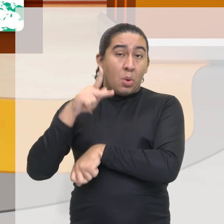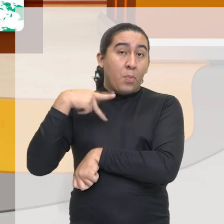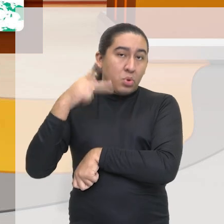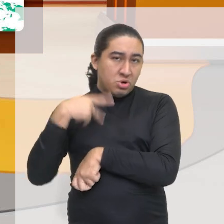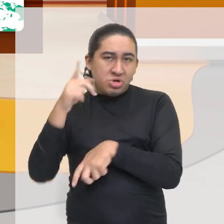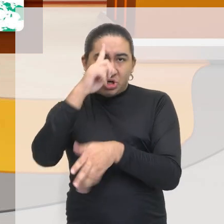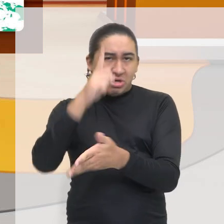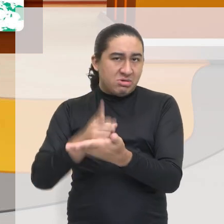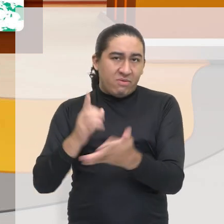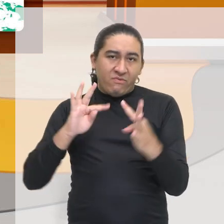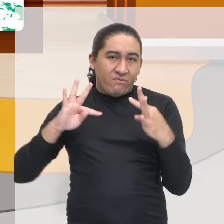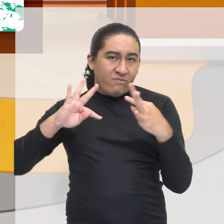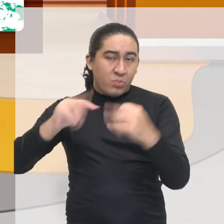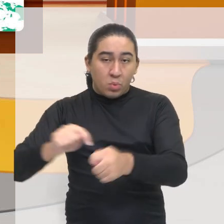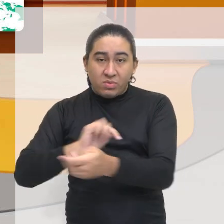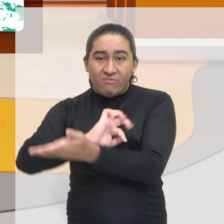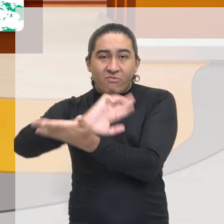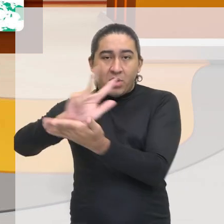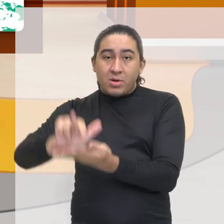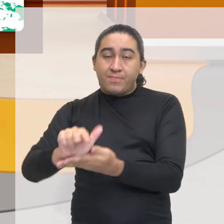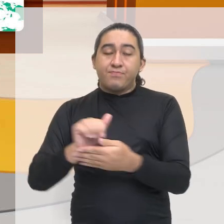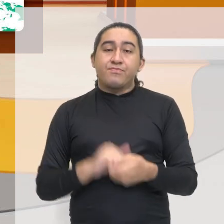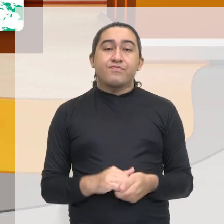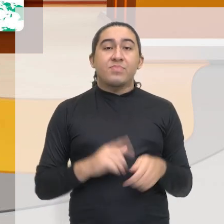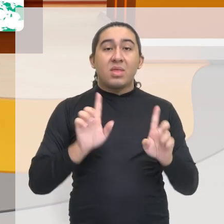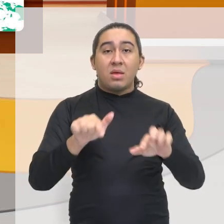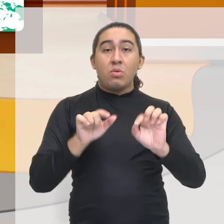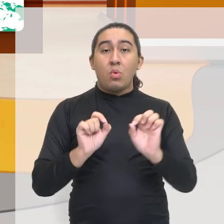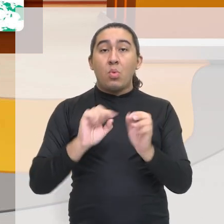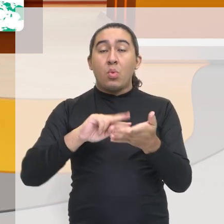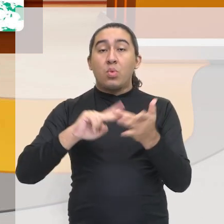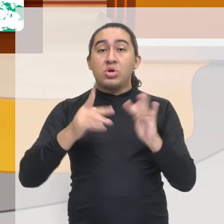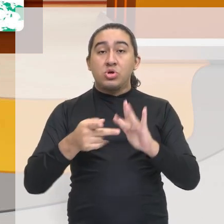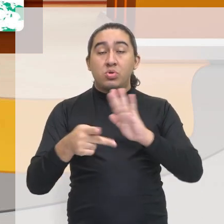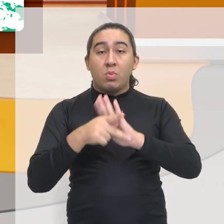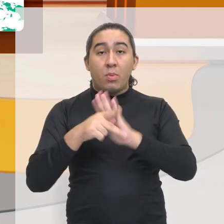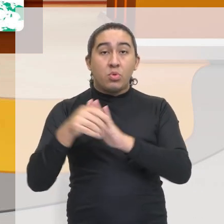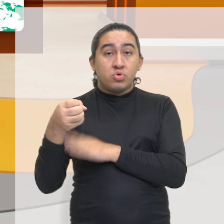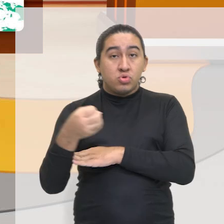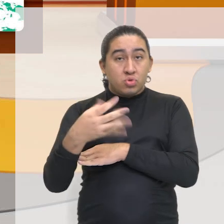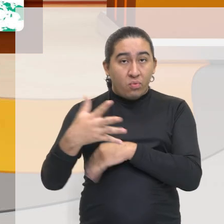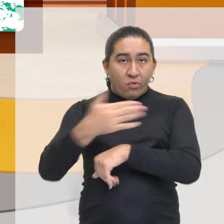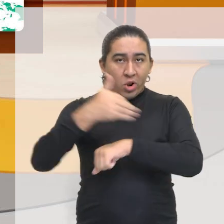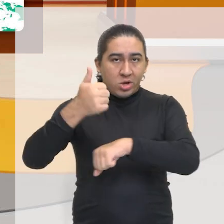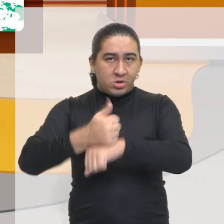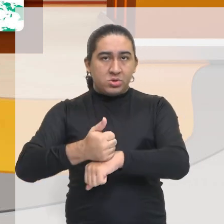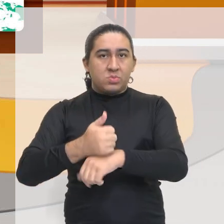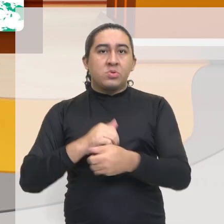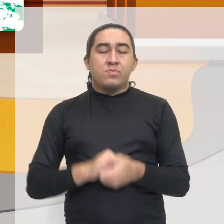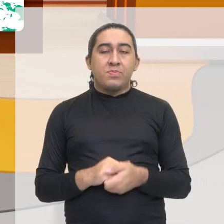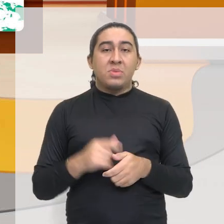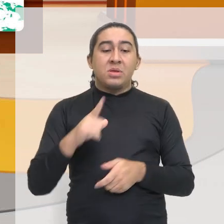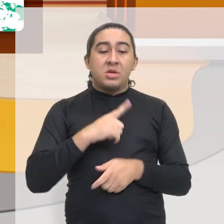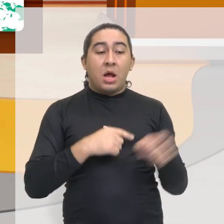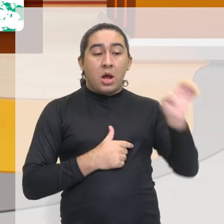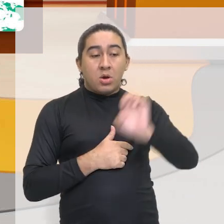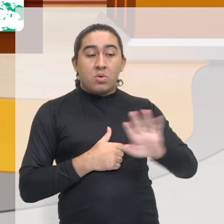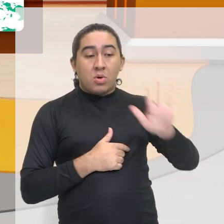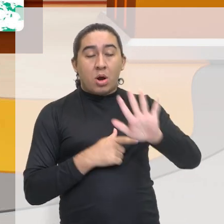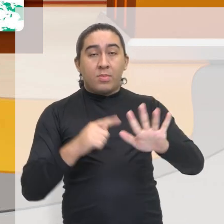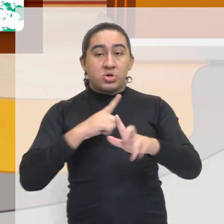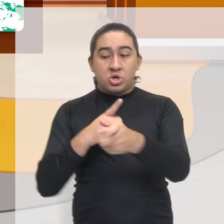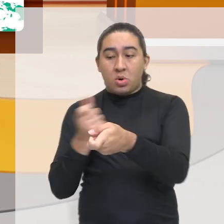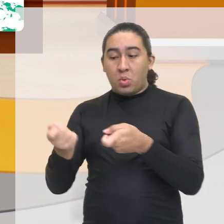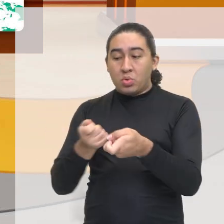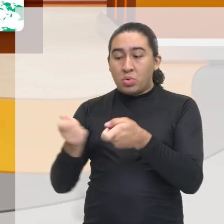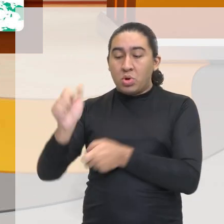política. Nós estamos aí verificando o contexto do neocolonialismo, em que nações europeias estavam ali dominando